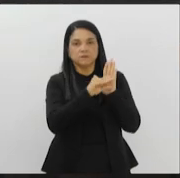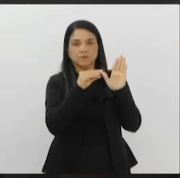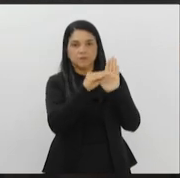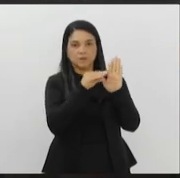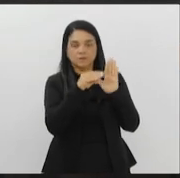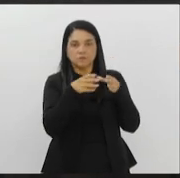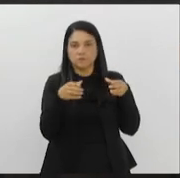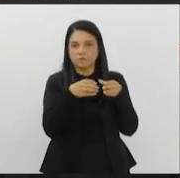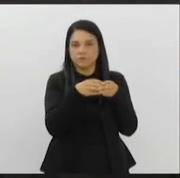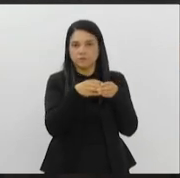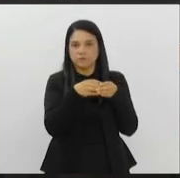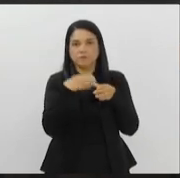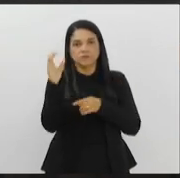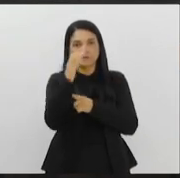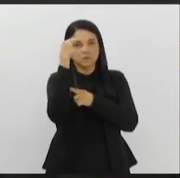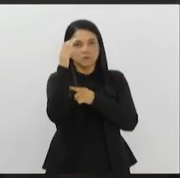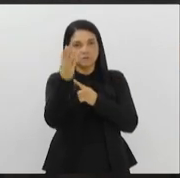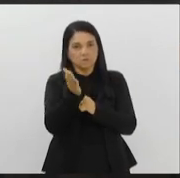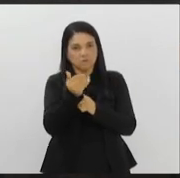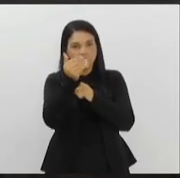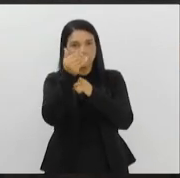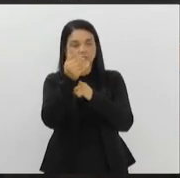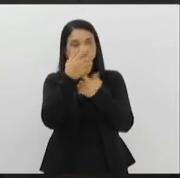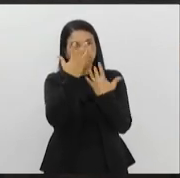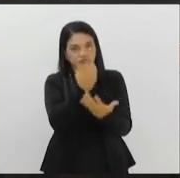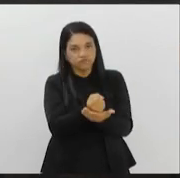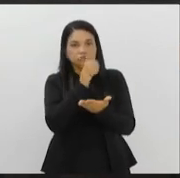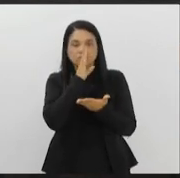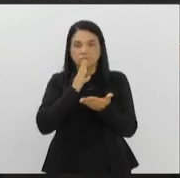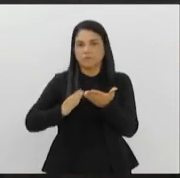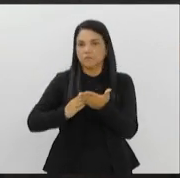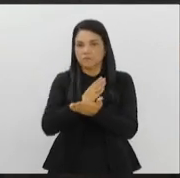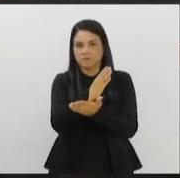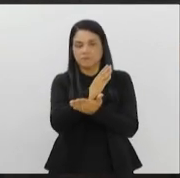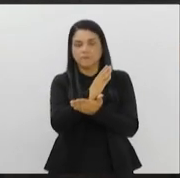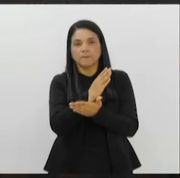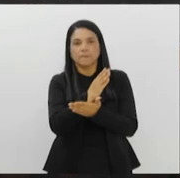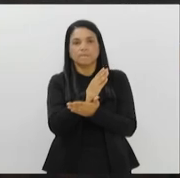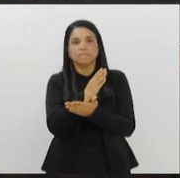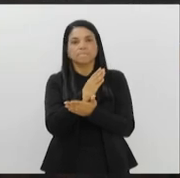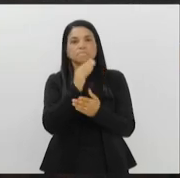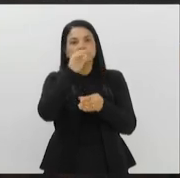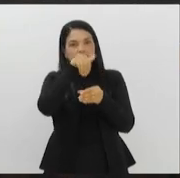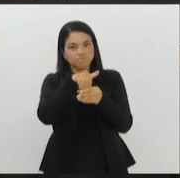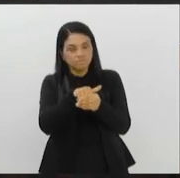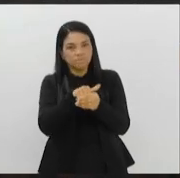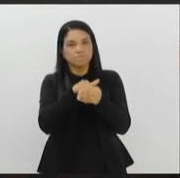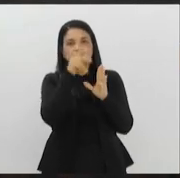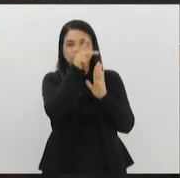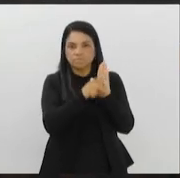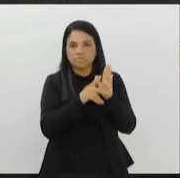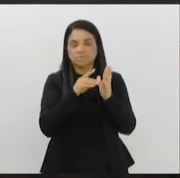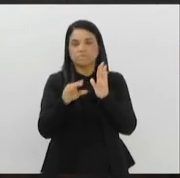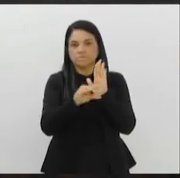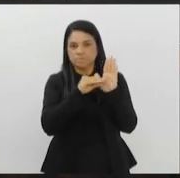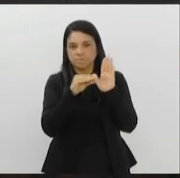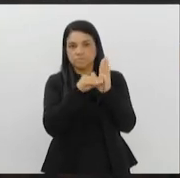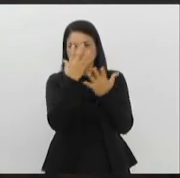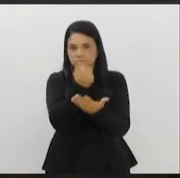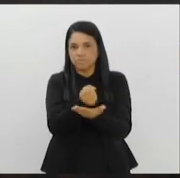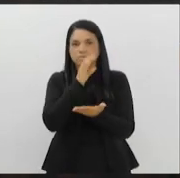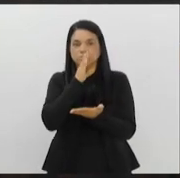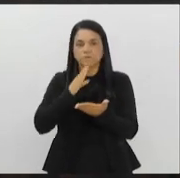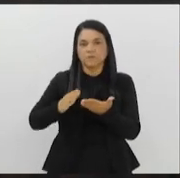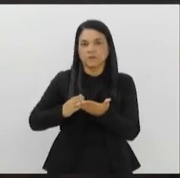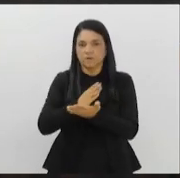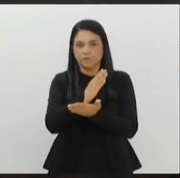da Comissão de Ciência e Tecnologia. Senhores que aprovam, permaneçam como estão, aprovado. Em votação, o projeto assim emendado. Senhores que aprovam, permaneçam